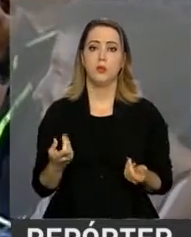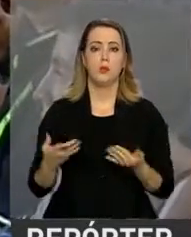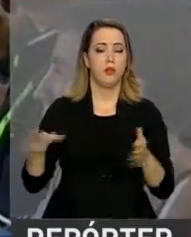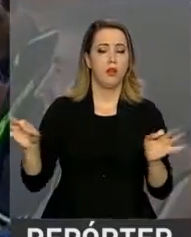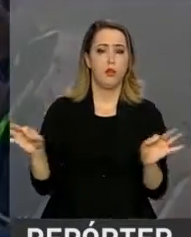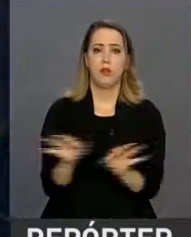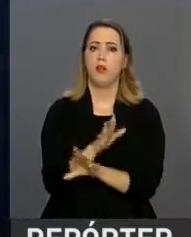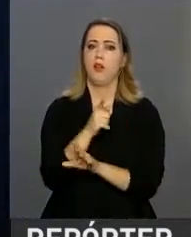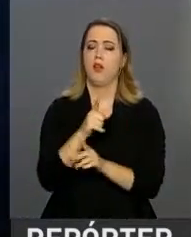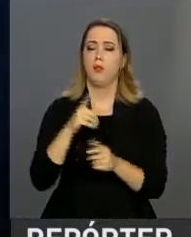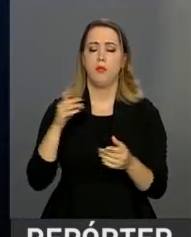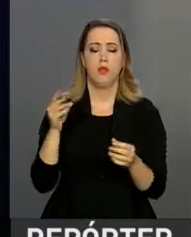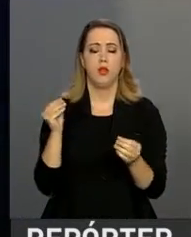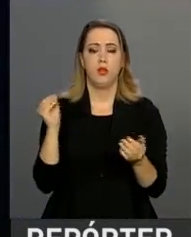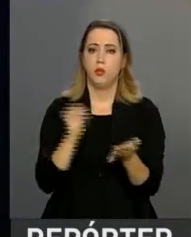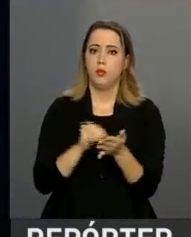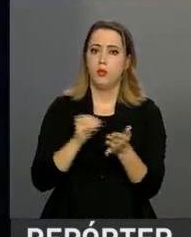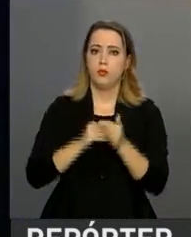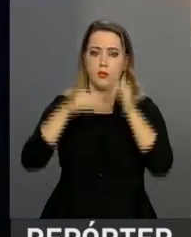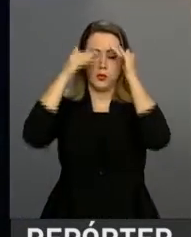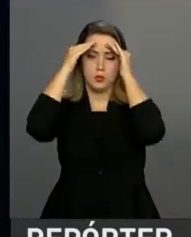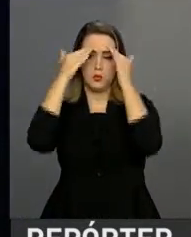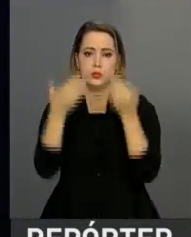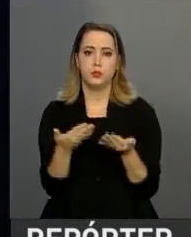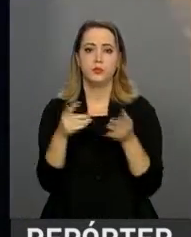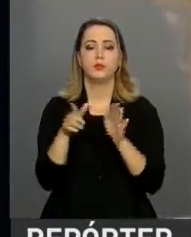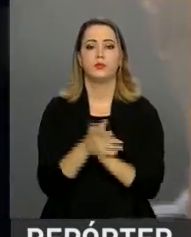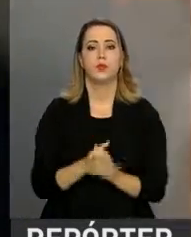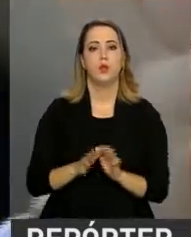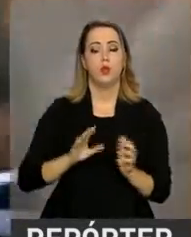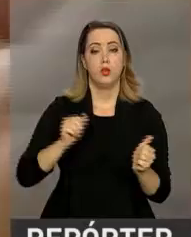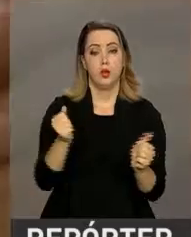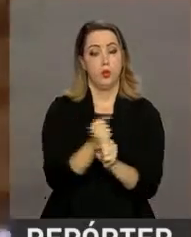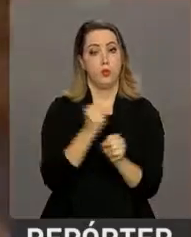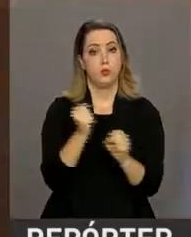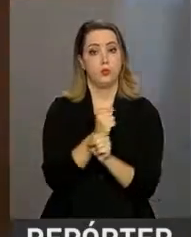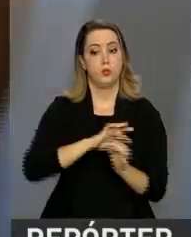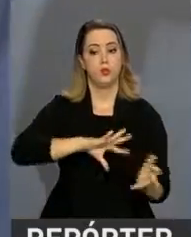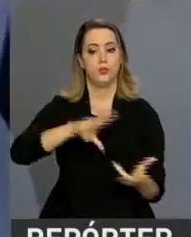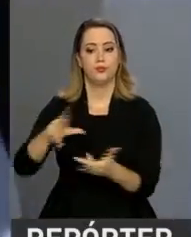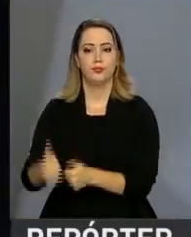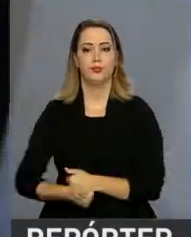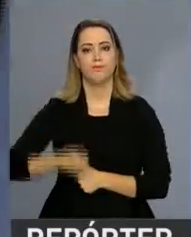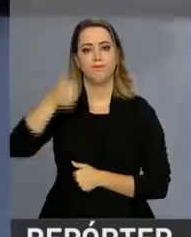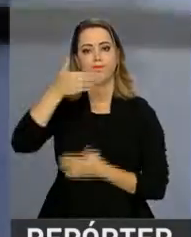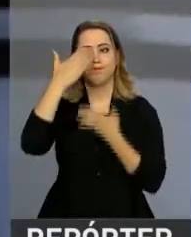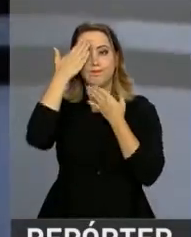intolerância, para construir mundo melhor. Muchas gracias.